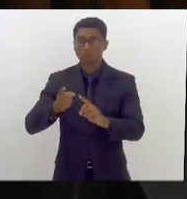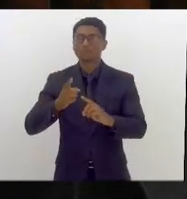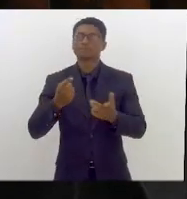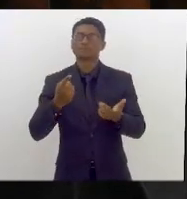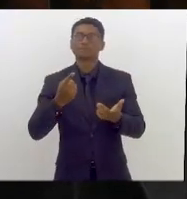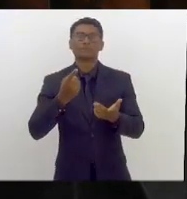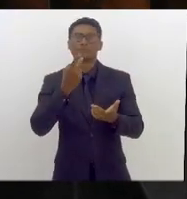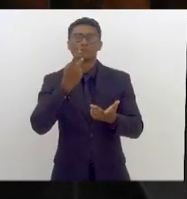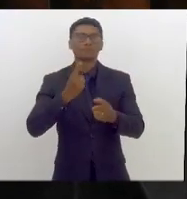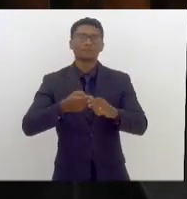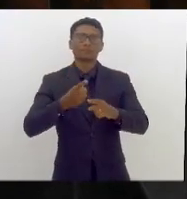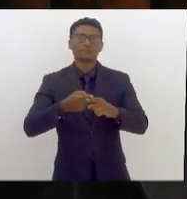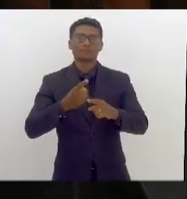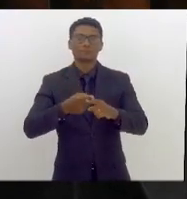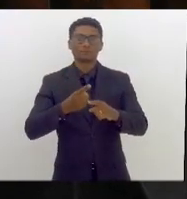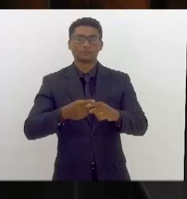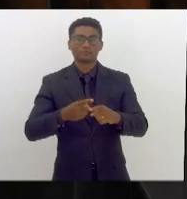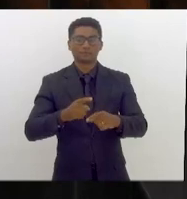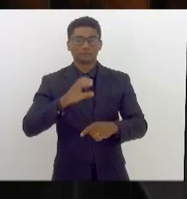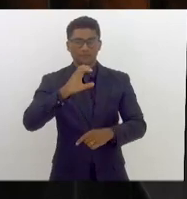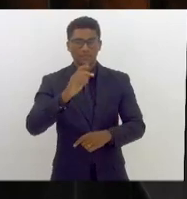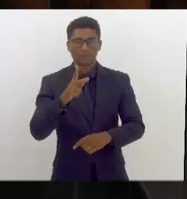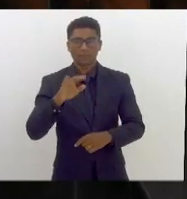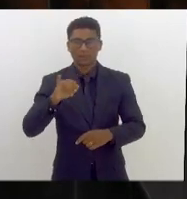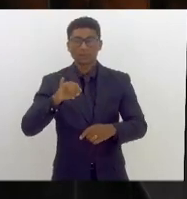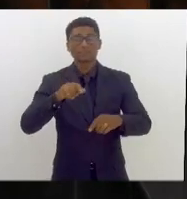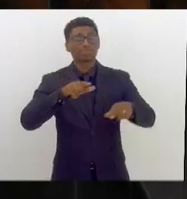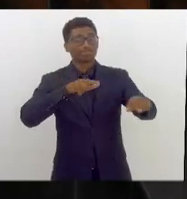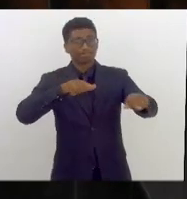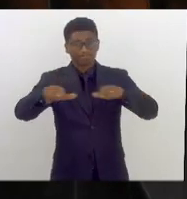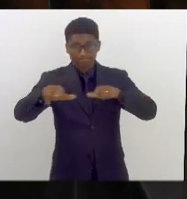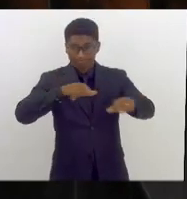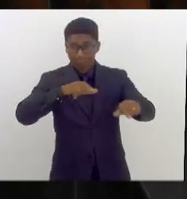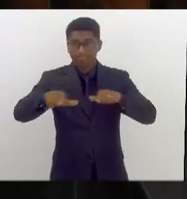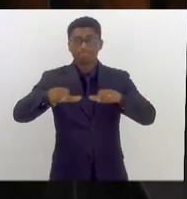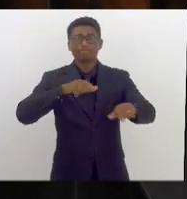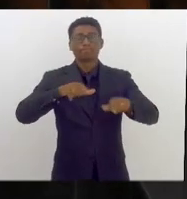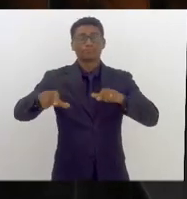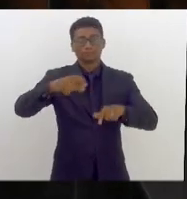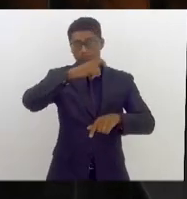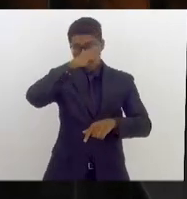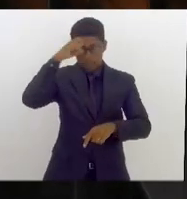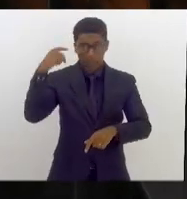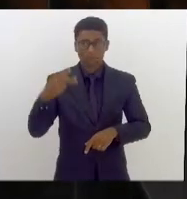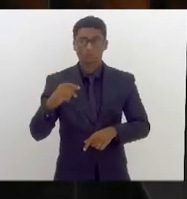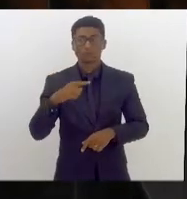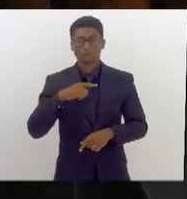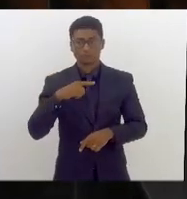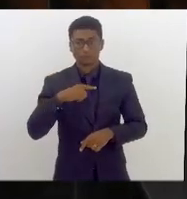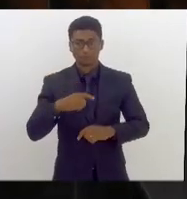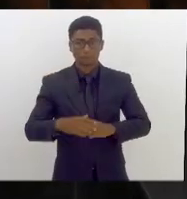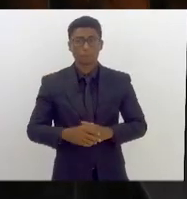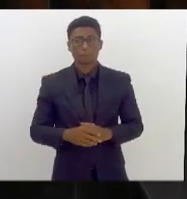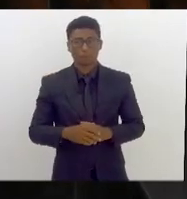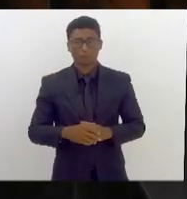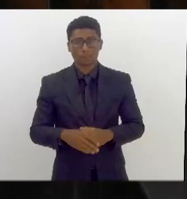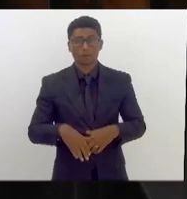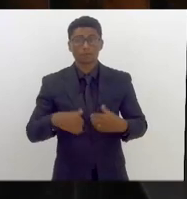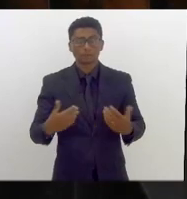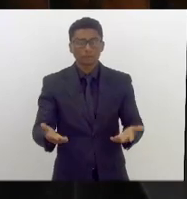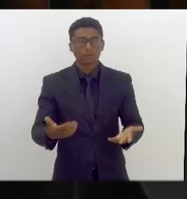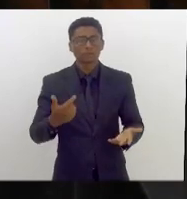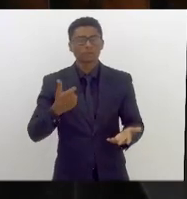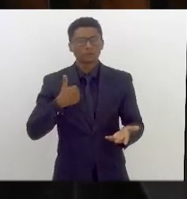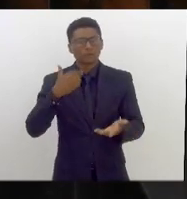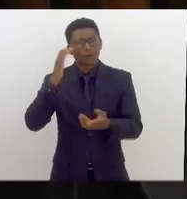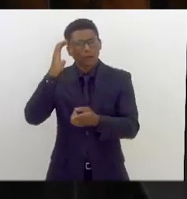das CPIs foi um trabalho muito intenso e muito diversificado, que me proporcionou entender e tentar